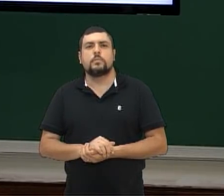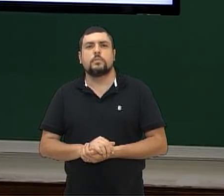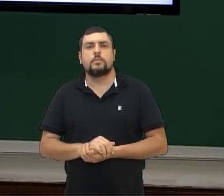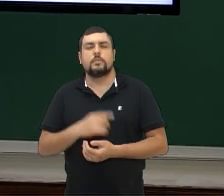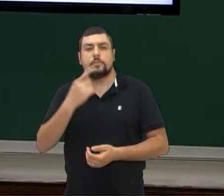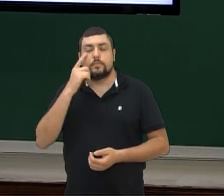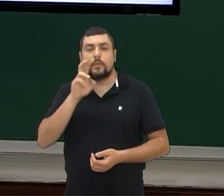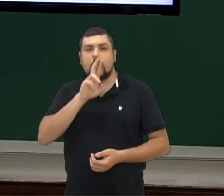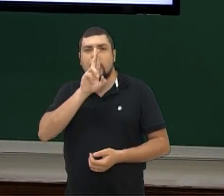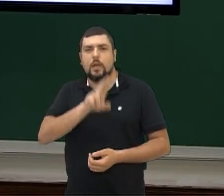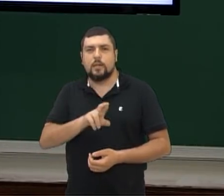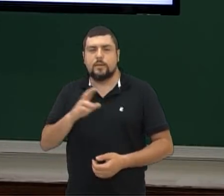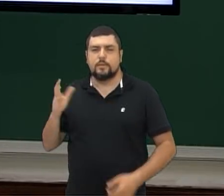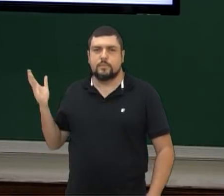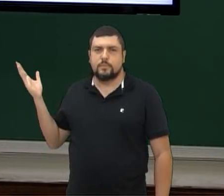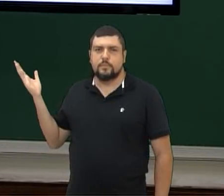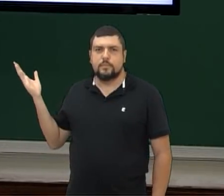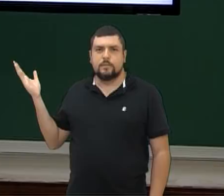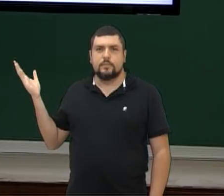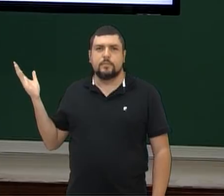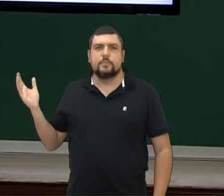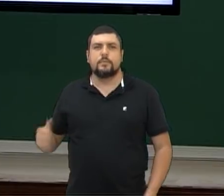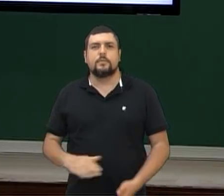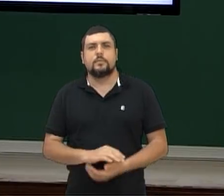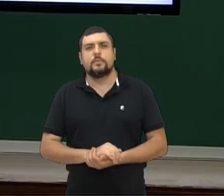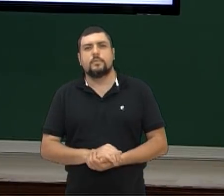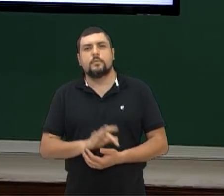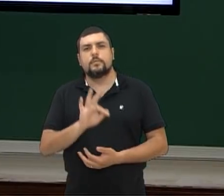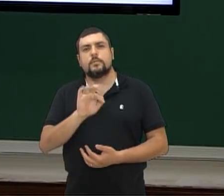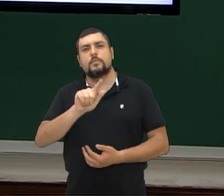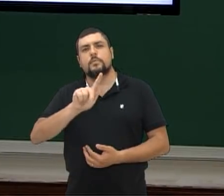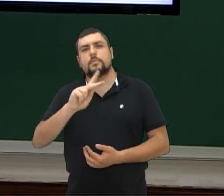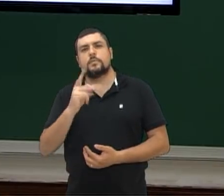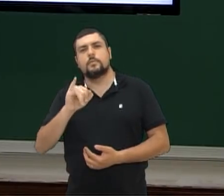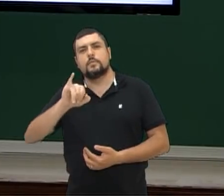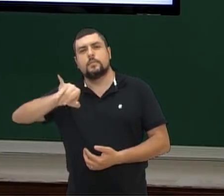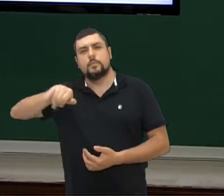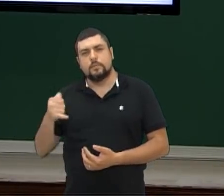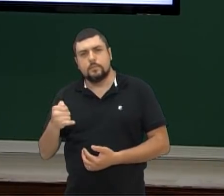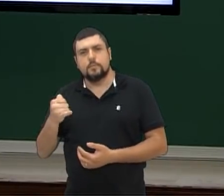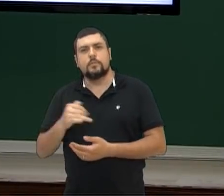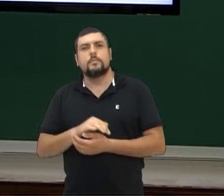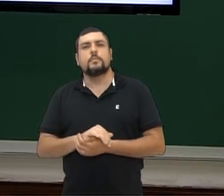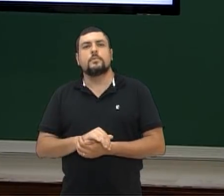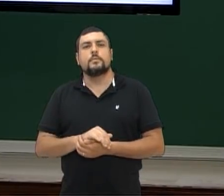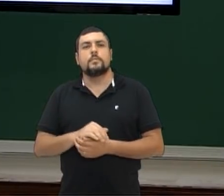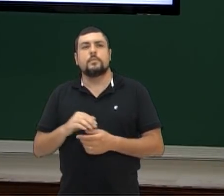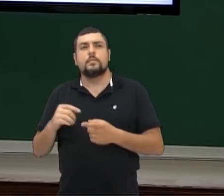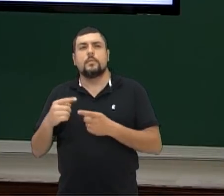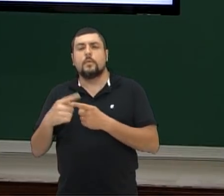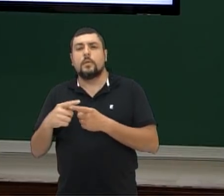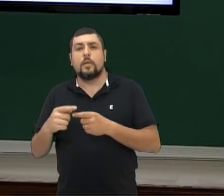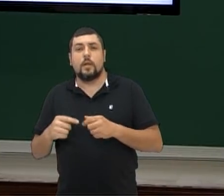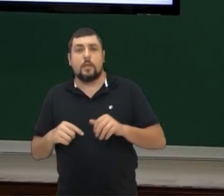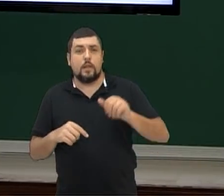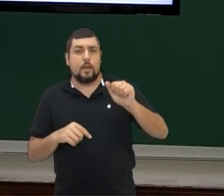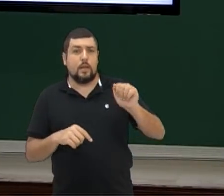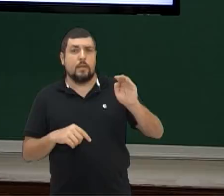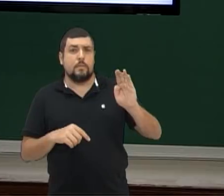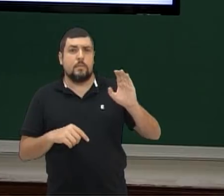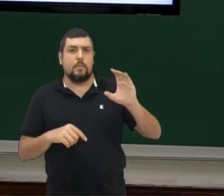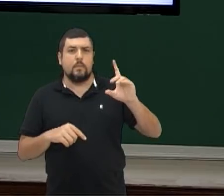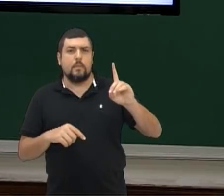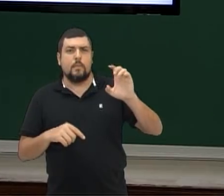J. F, G, H e J. Pois A, B, C, D